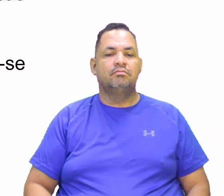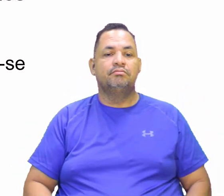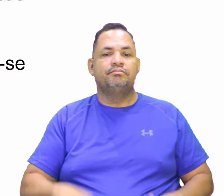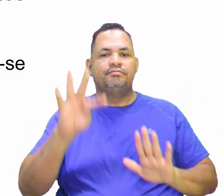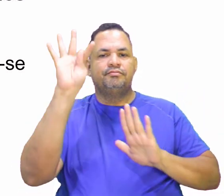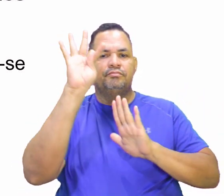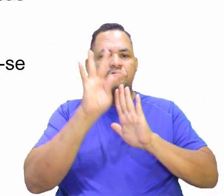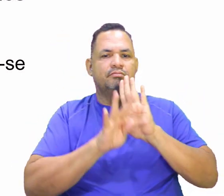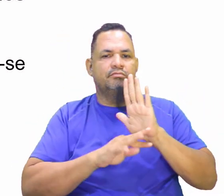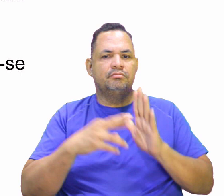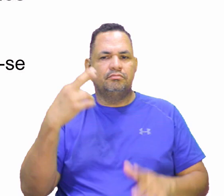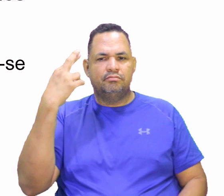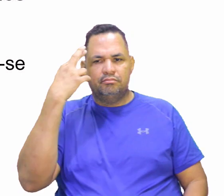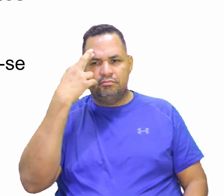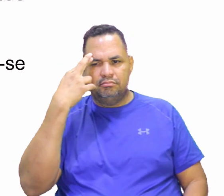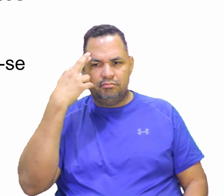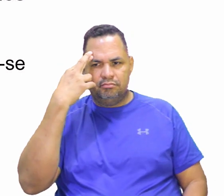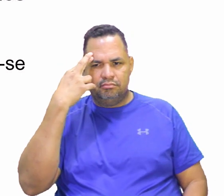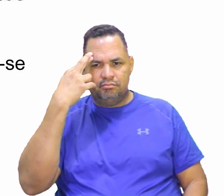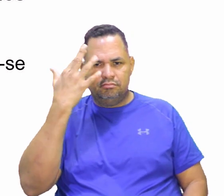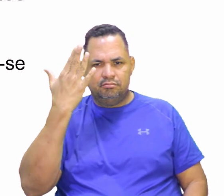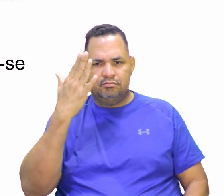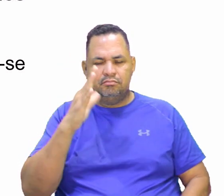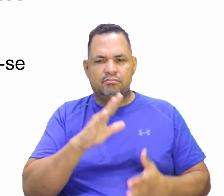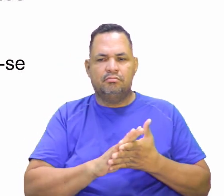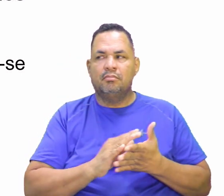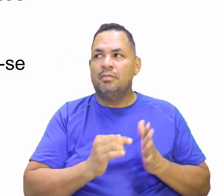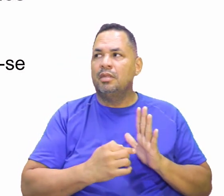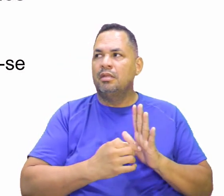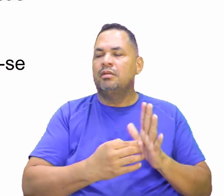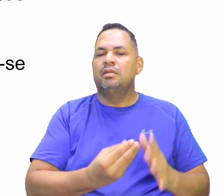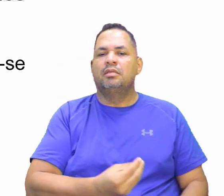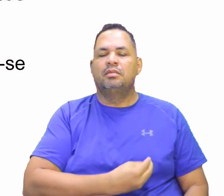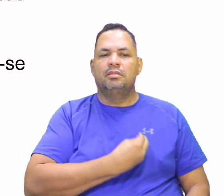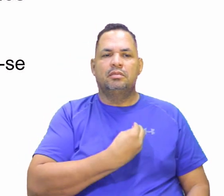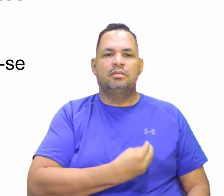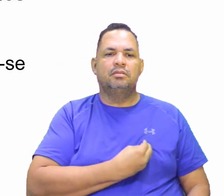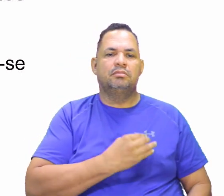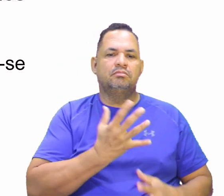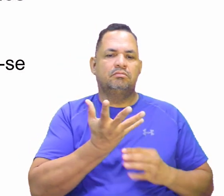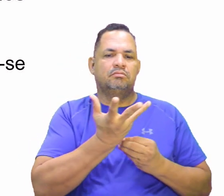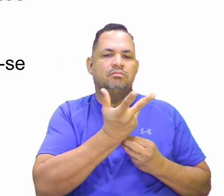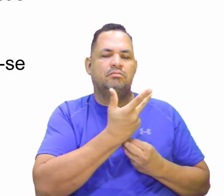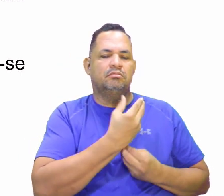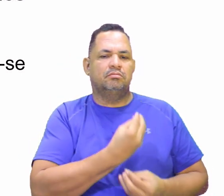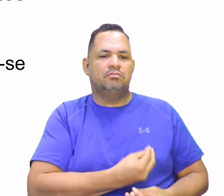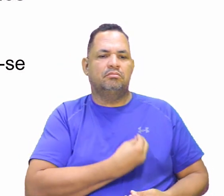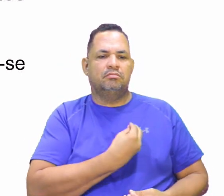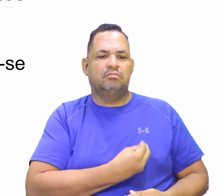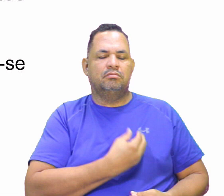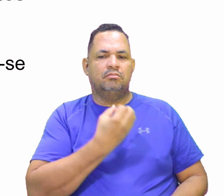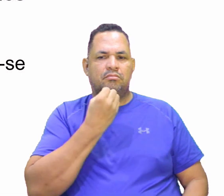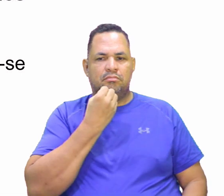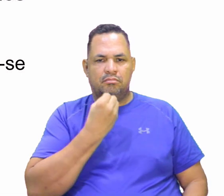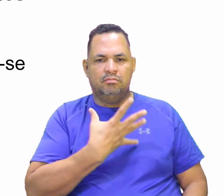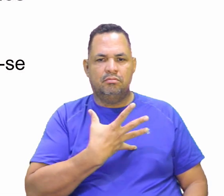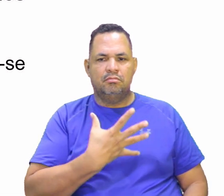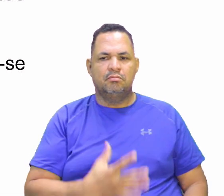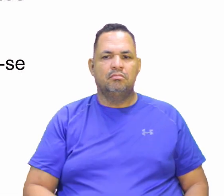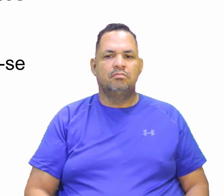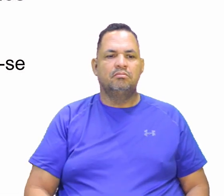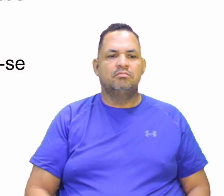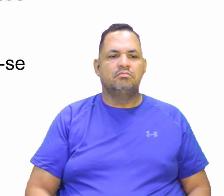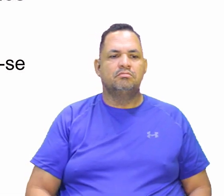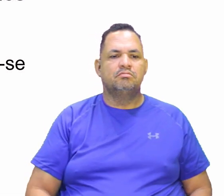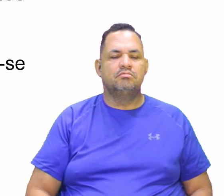texto aqui é reflexivo, né? A questão traz uma reflexão de viver, a arte de viver bem, de Insama